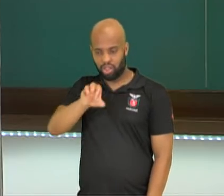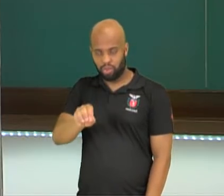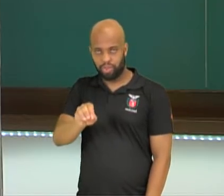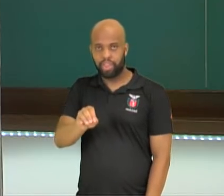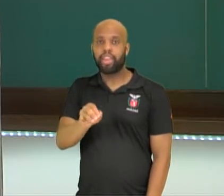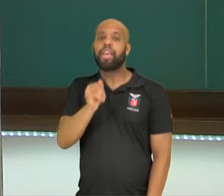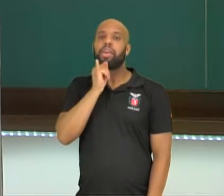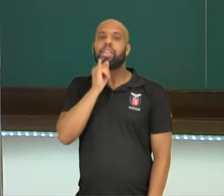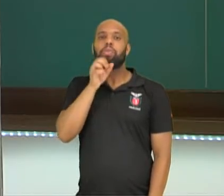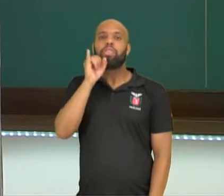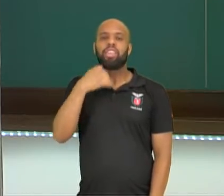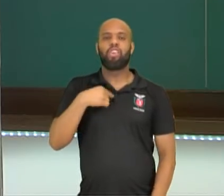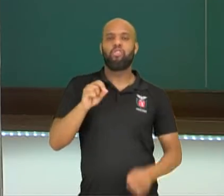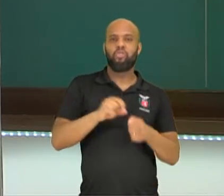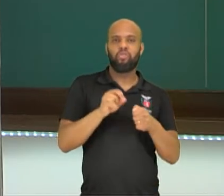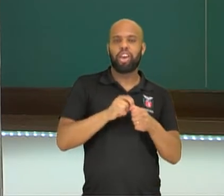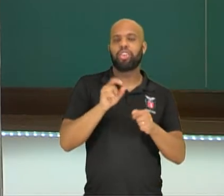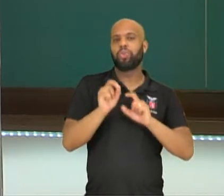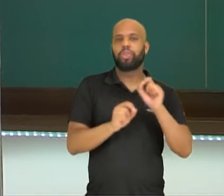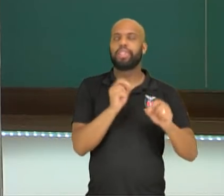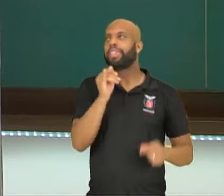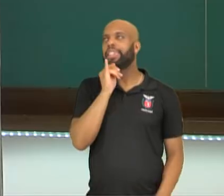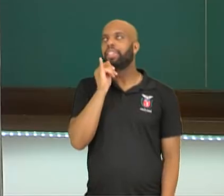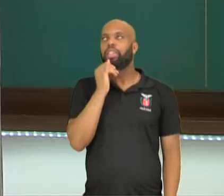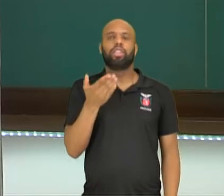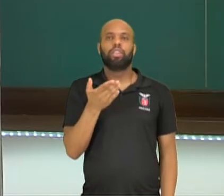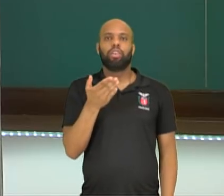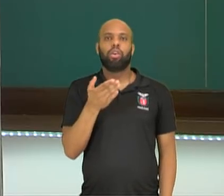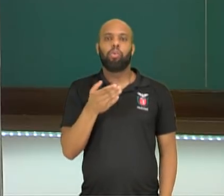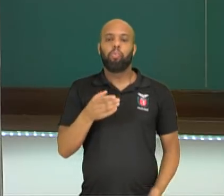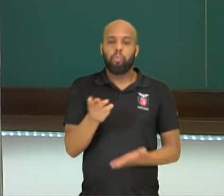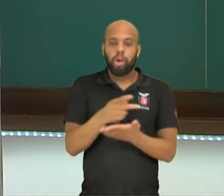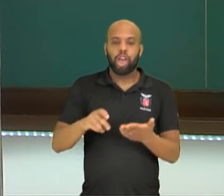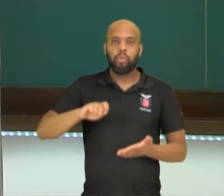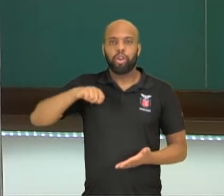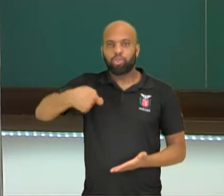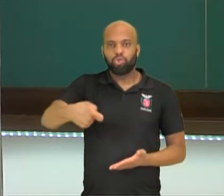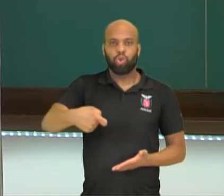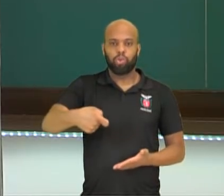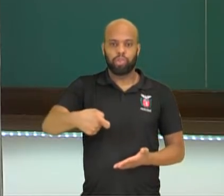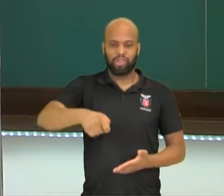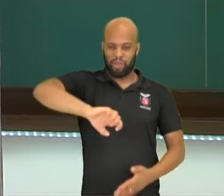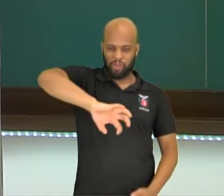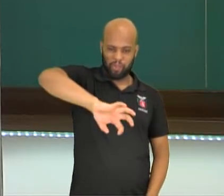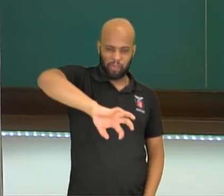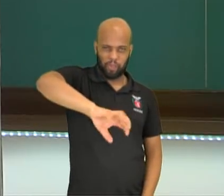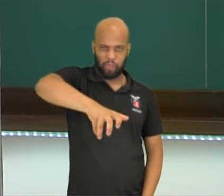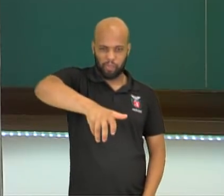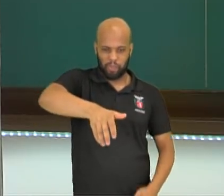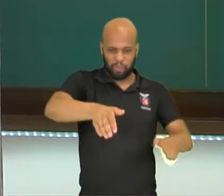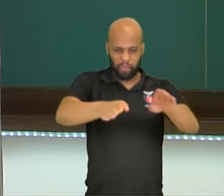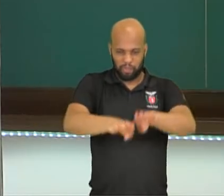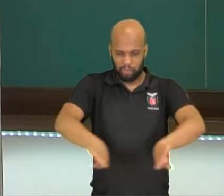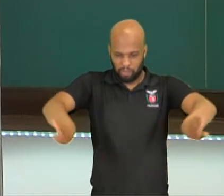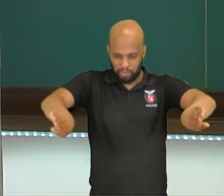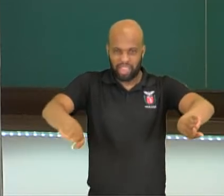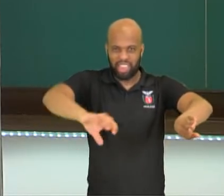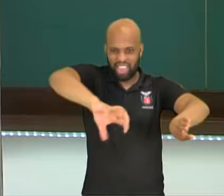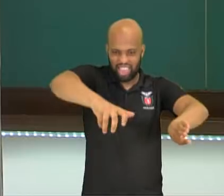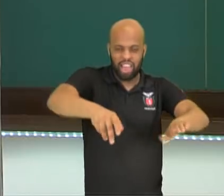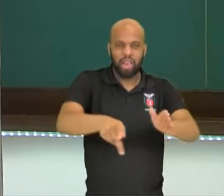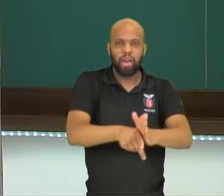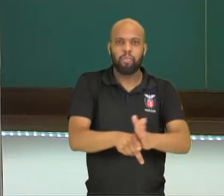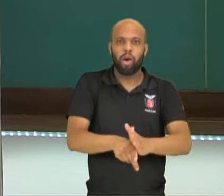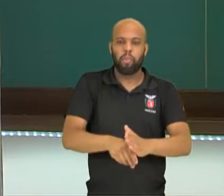a pia de lavar louça. A pia reclamando que as pessoas